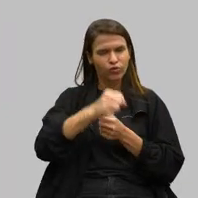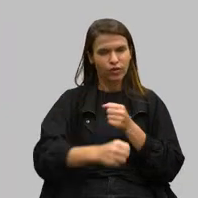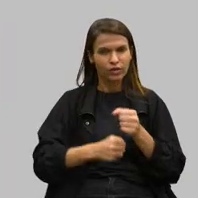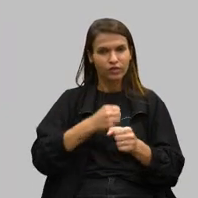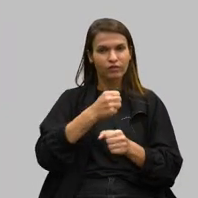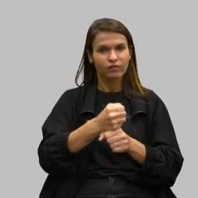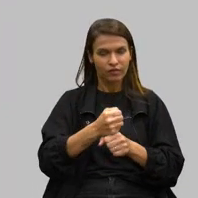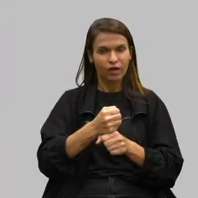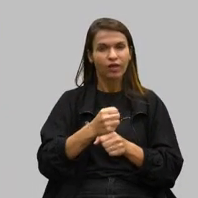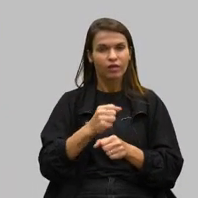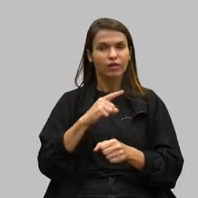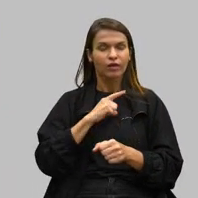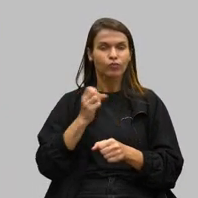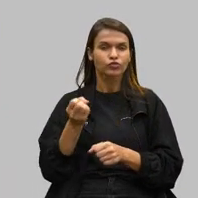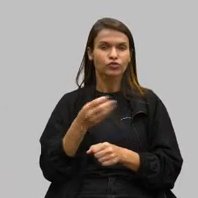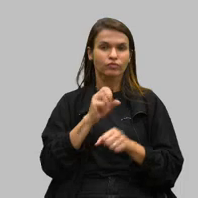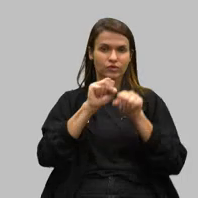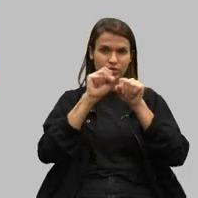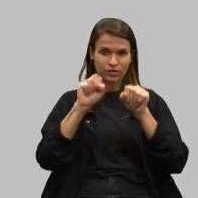já teremos um novo sistema.